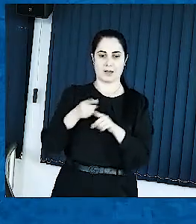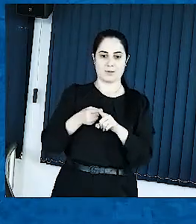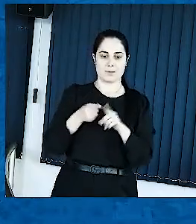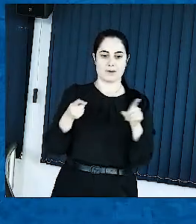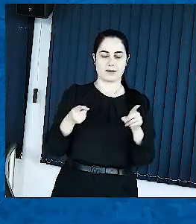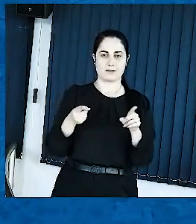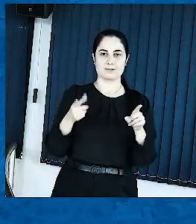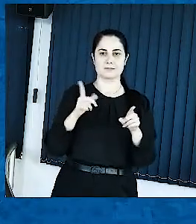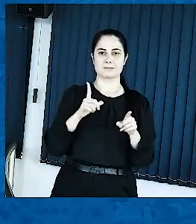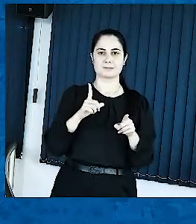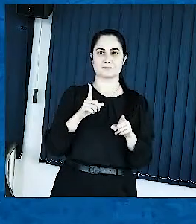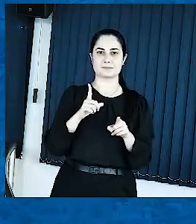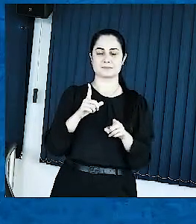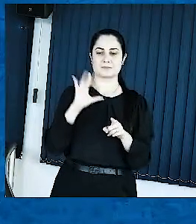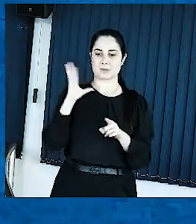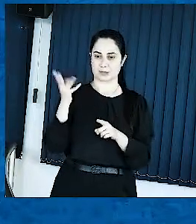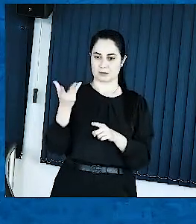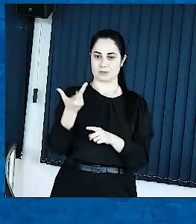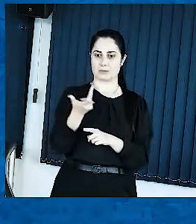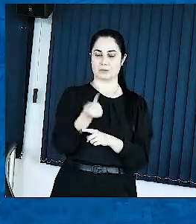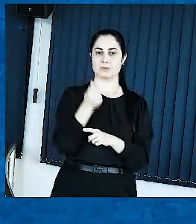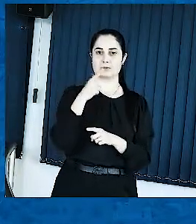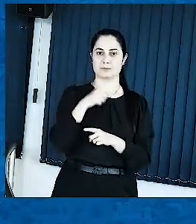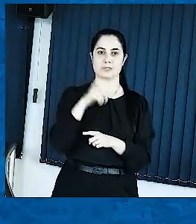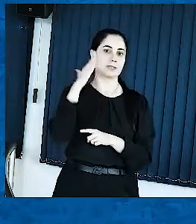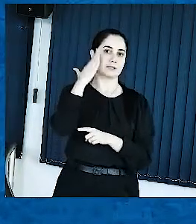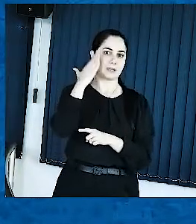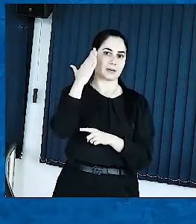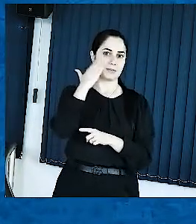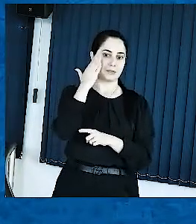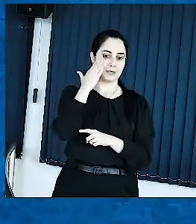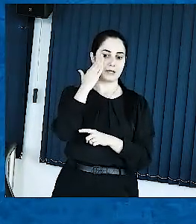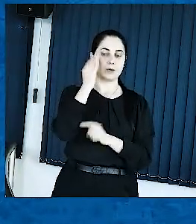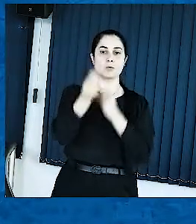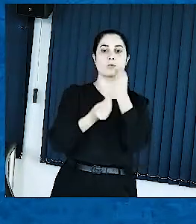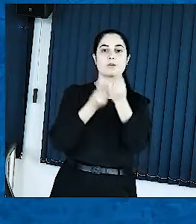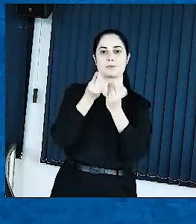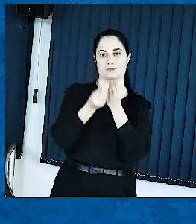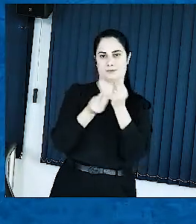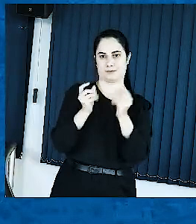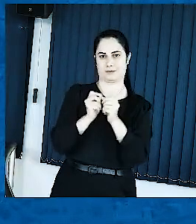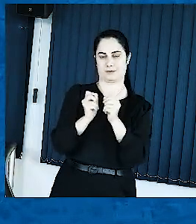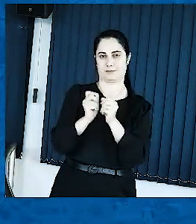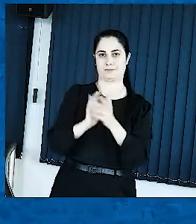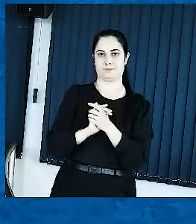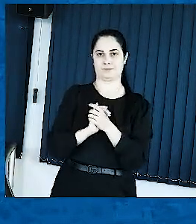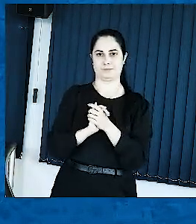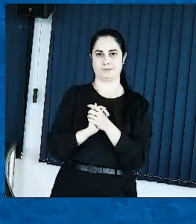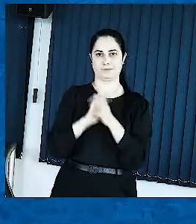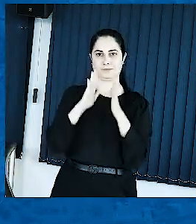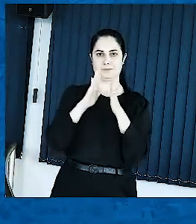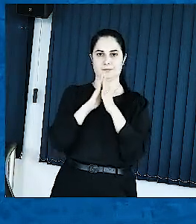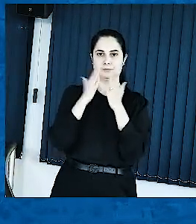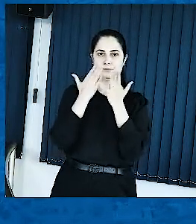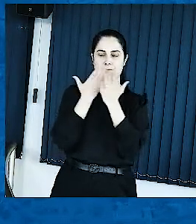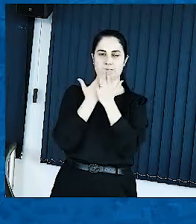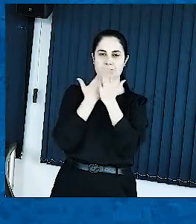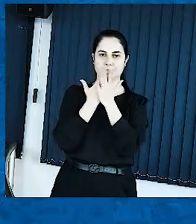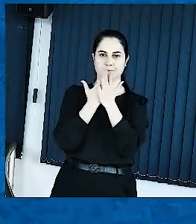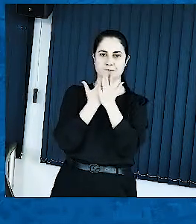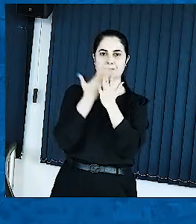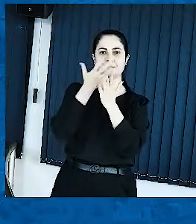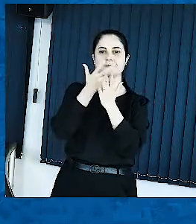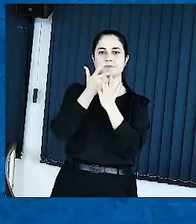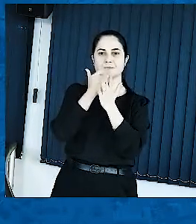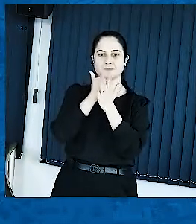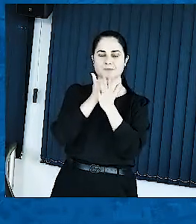terapêuticos, mas todo mundo precisa saber sobre isso. A escola, a criança